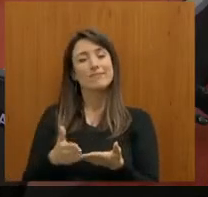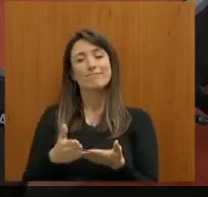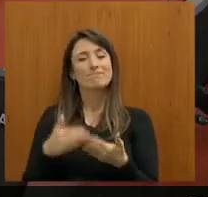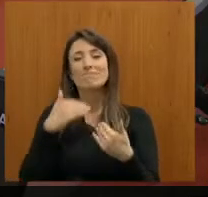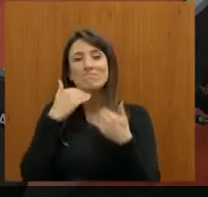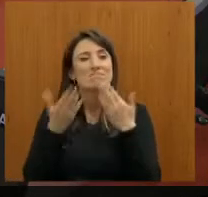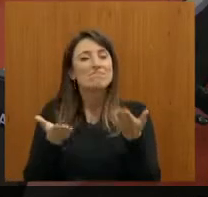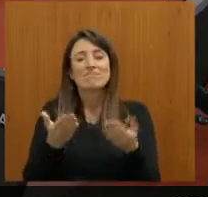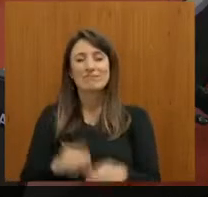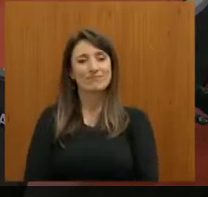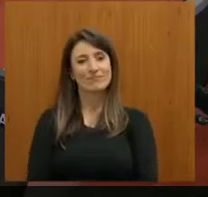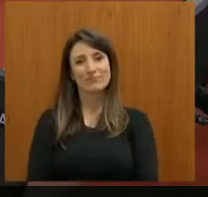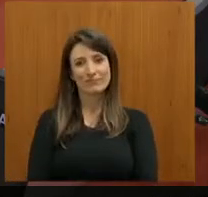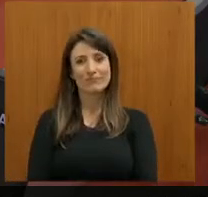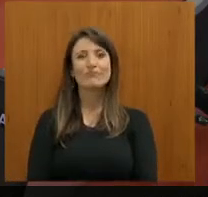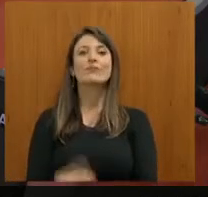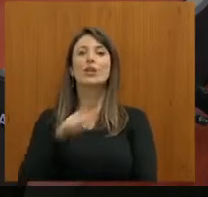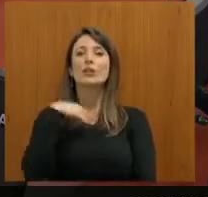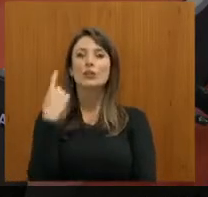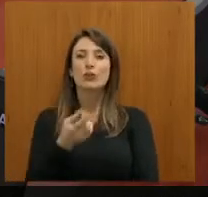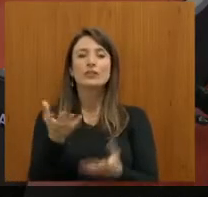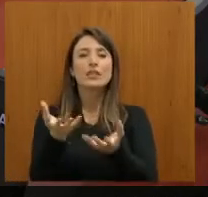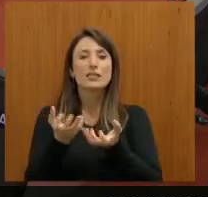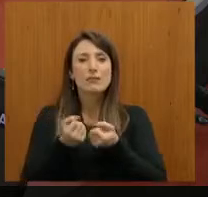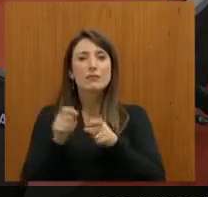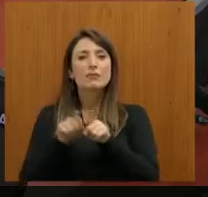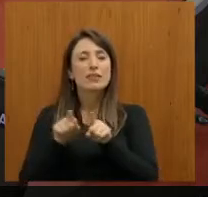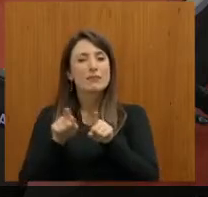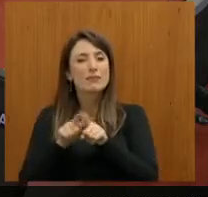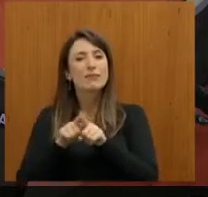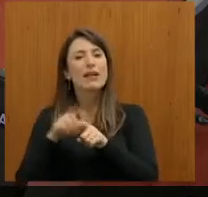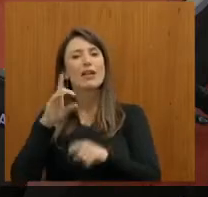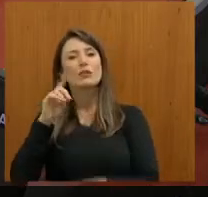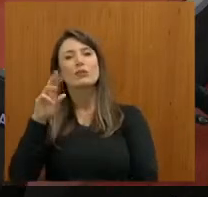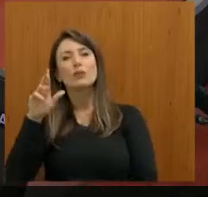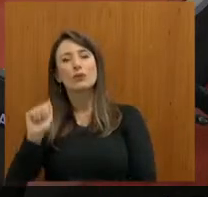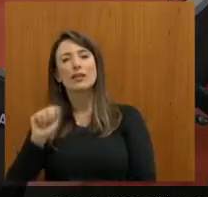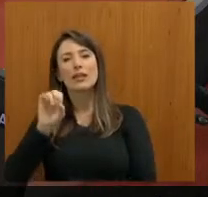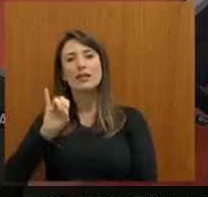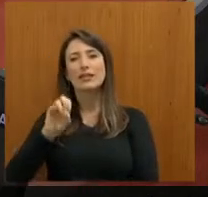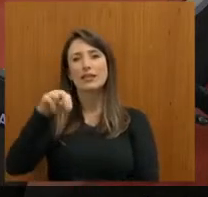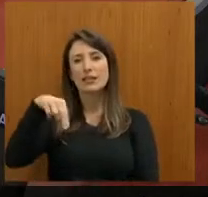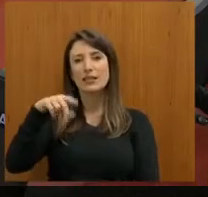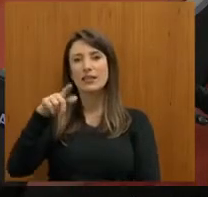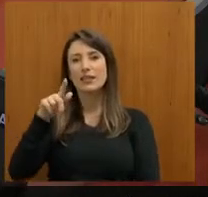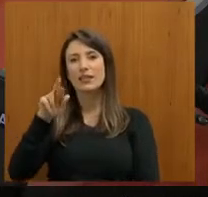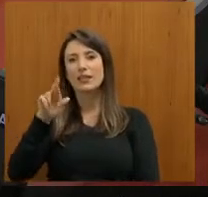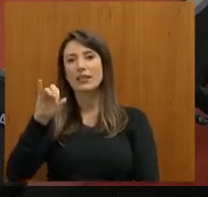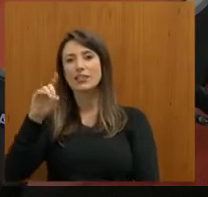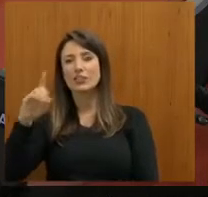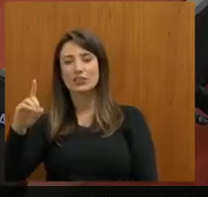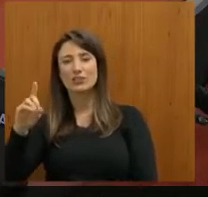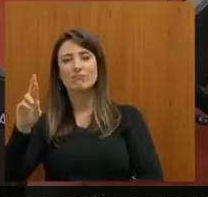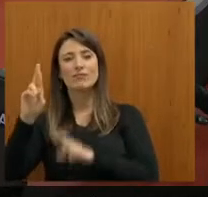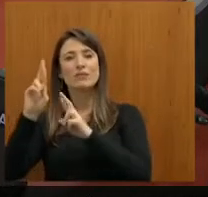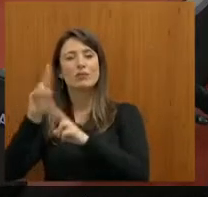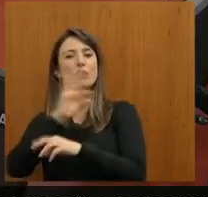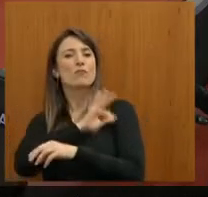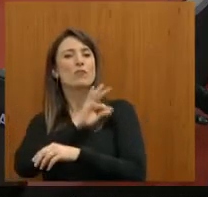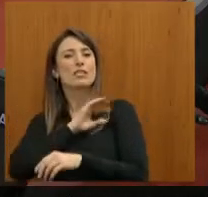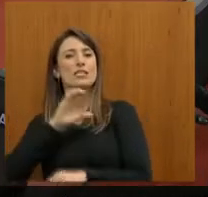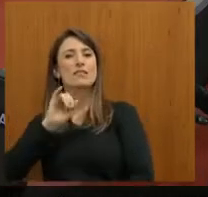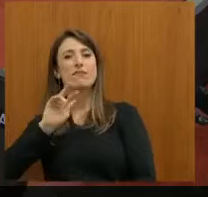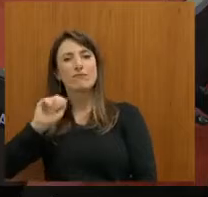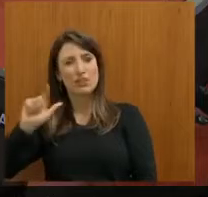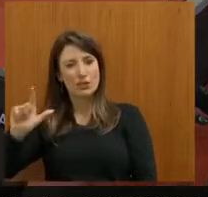e recebemos também a doutora Ingrid Miranda que está aqui conosco também da Polícia Civil que